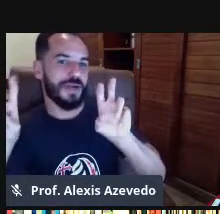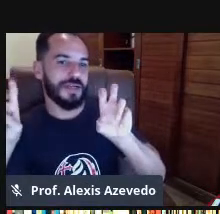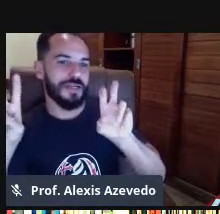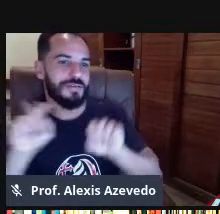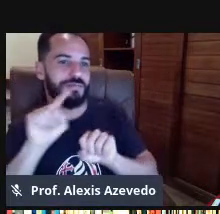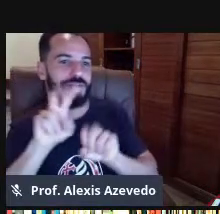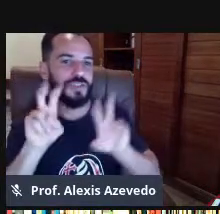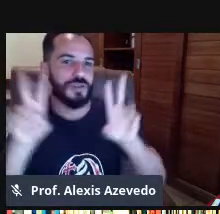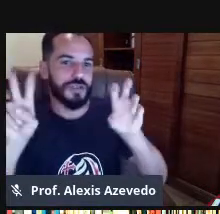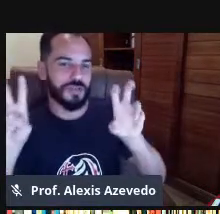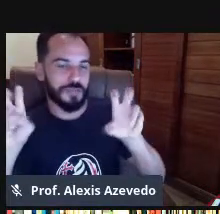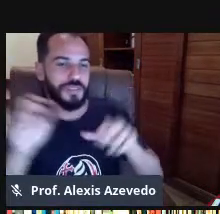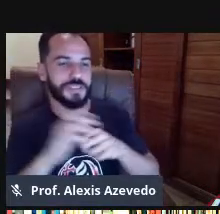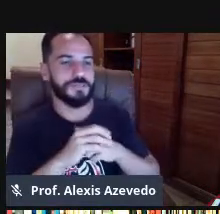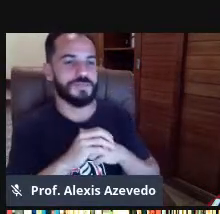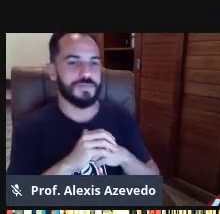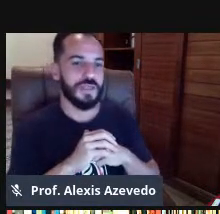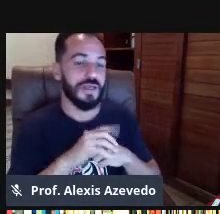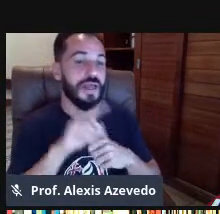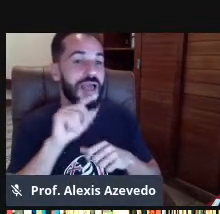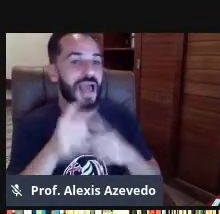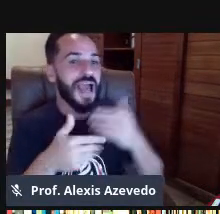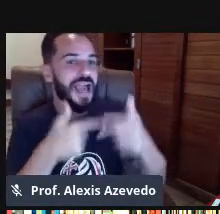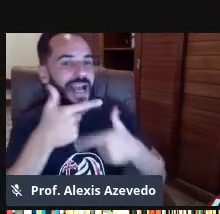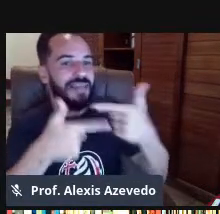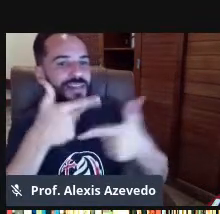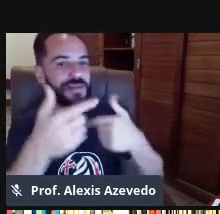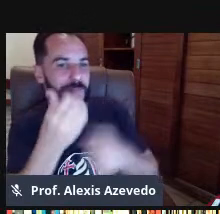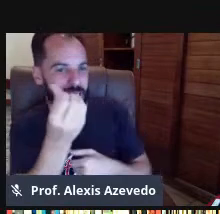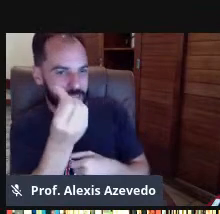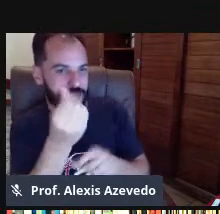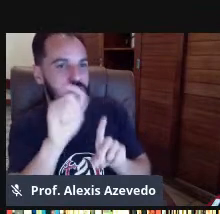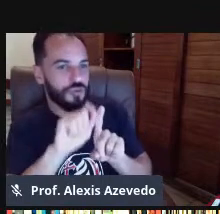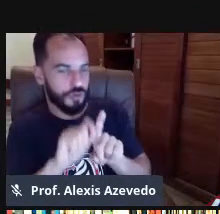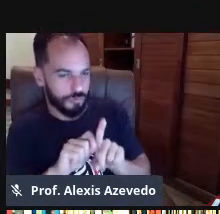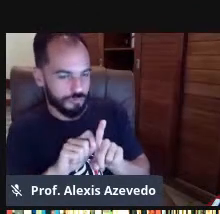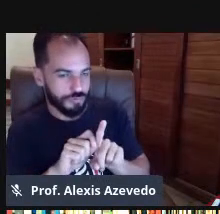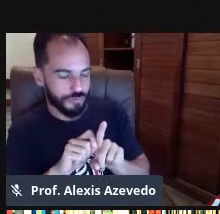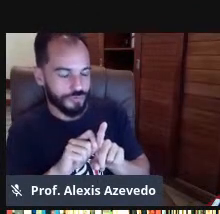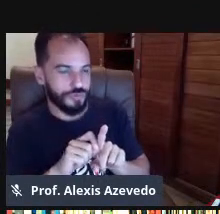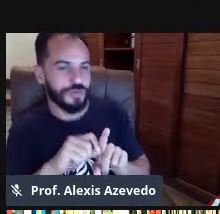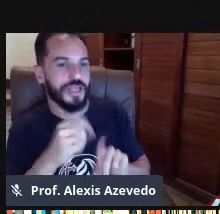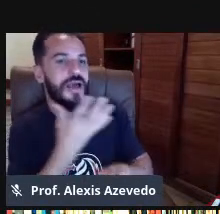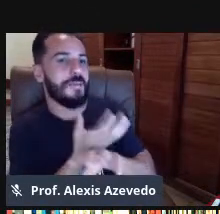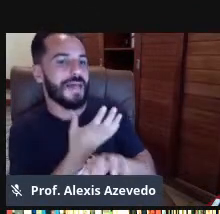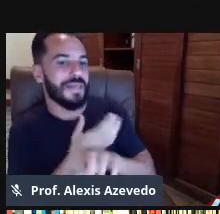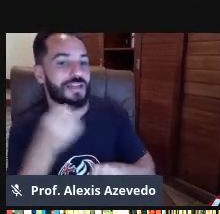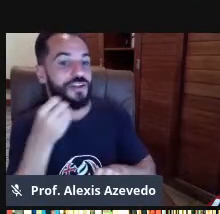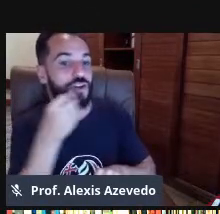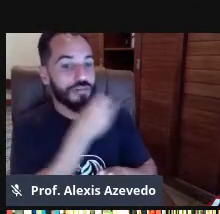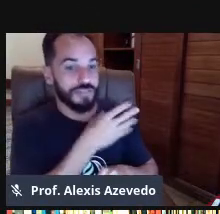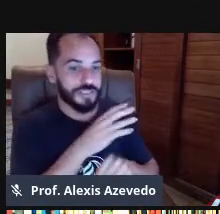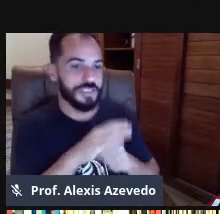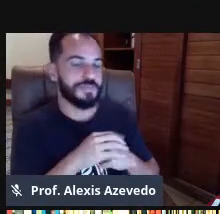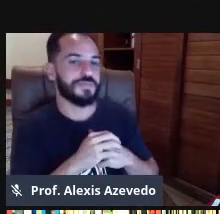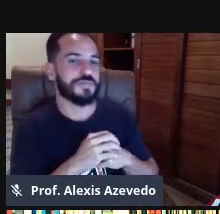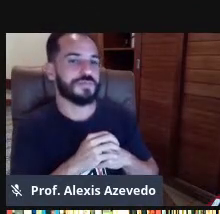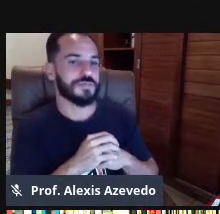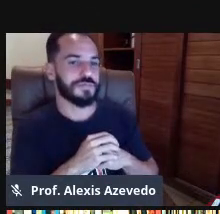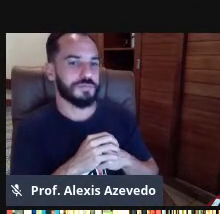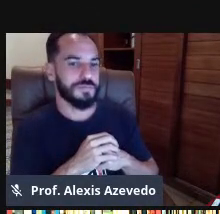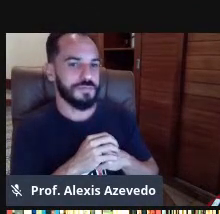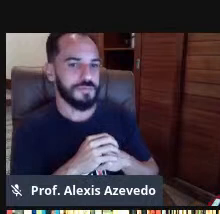cada semestre são disciplinas novas que vão sendo oferecidas, apesar de ter esse primeiro prenome, né, tópicos em